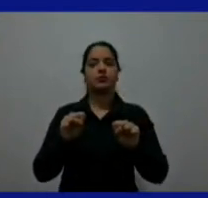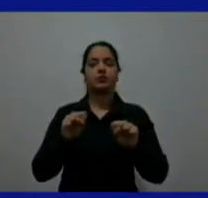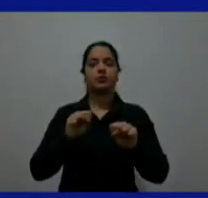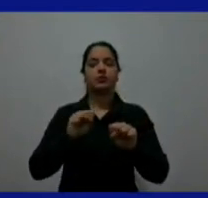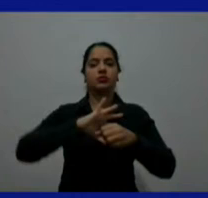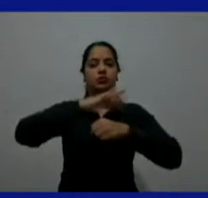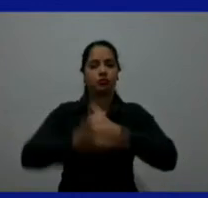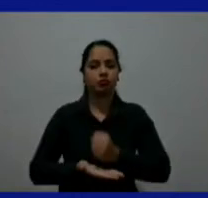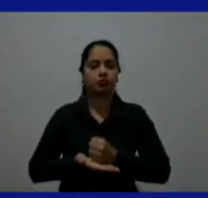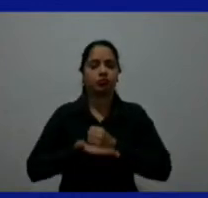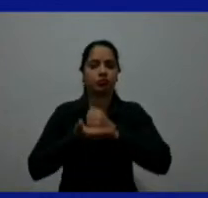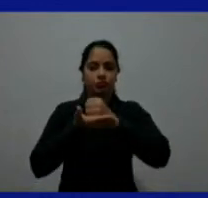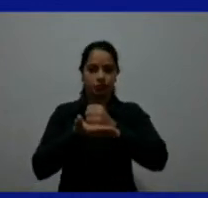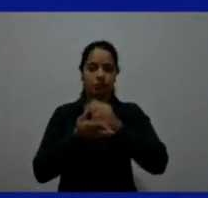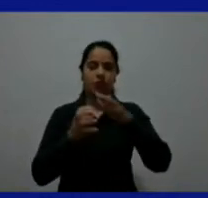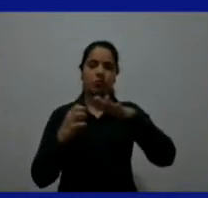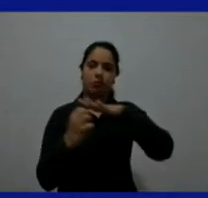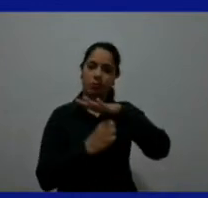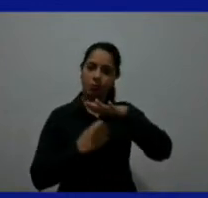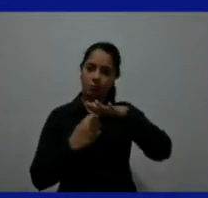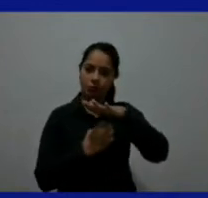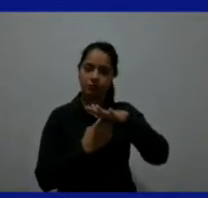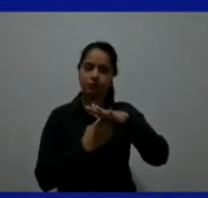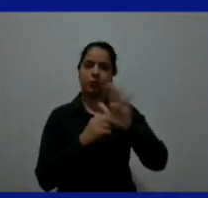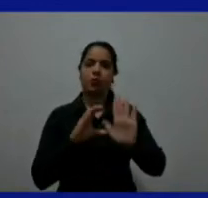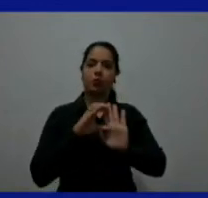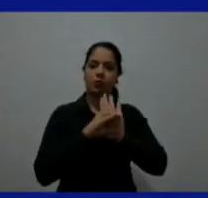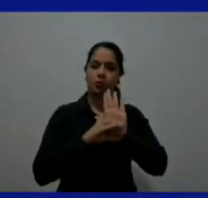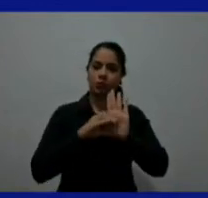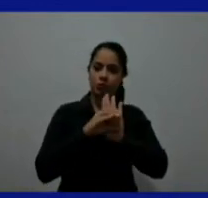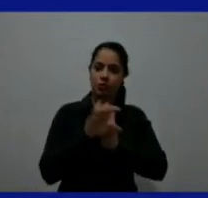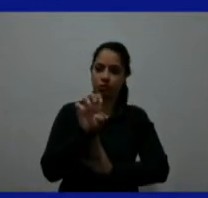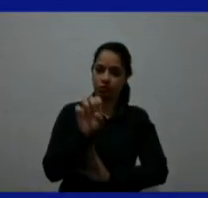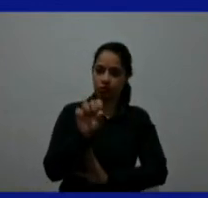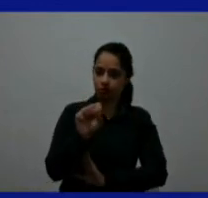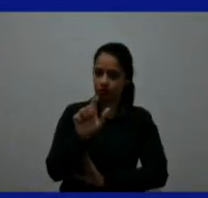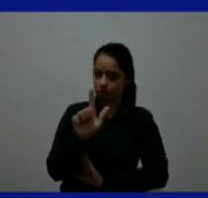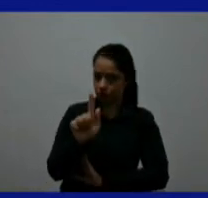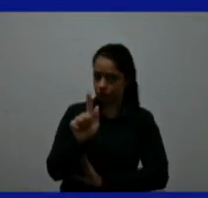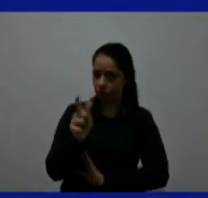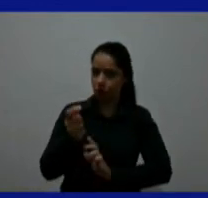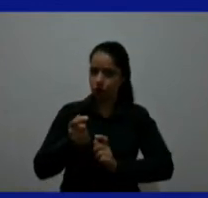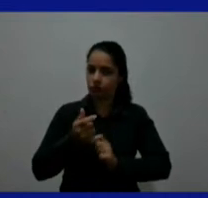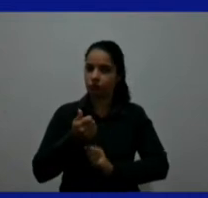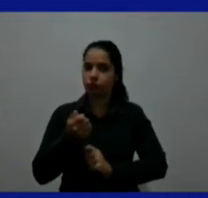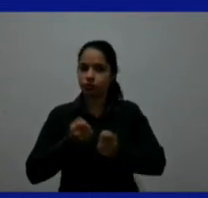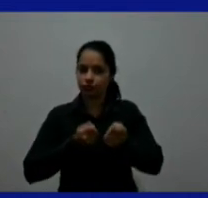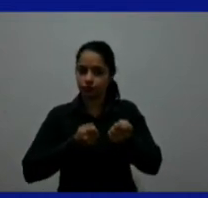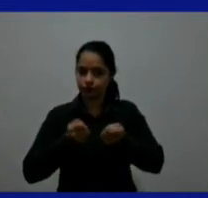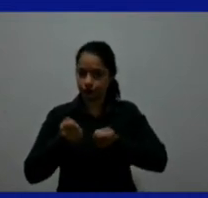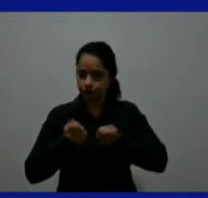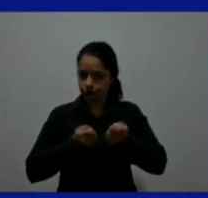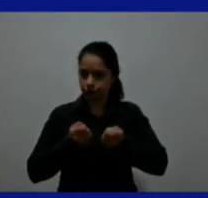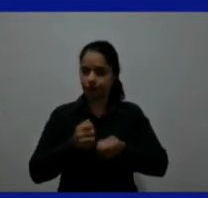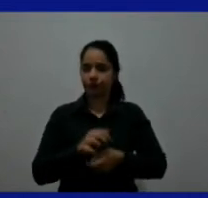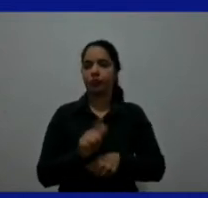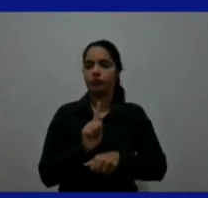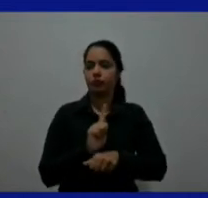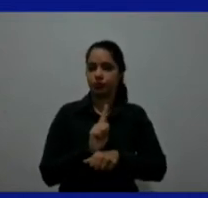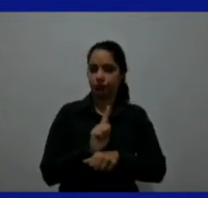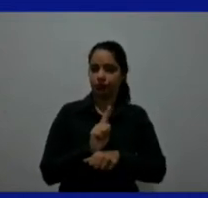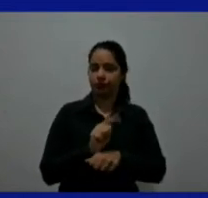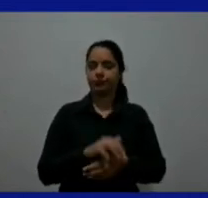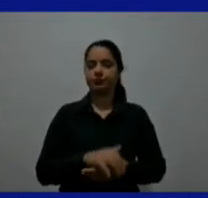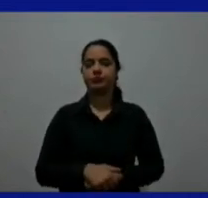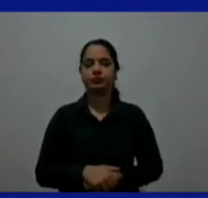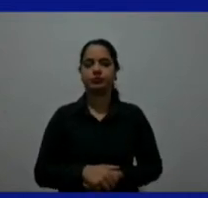do conceito ESG de gestão. Eu não vou falar sobre esses elementos, eles estão projetados, vocês podem